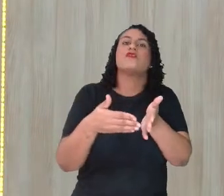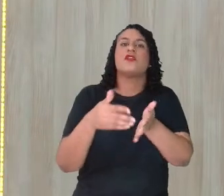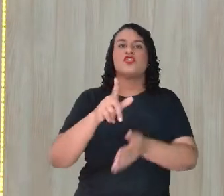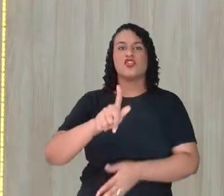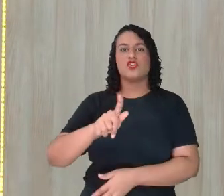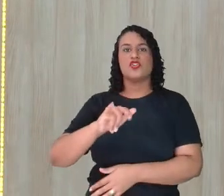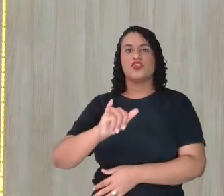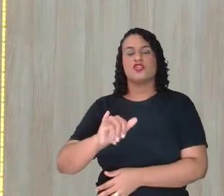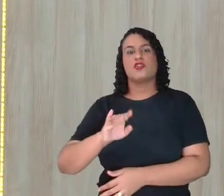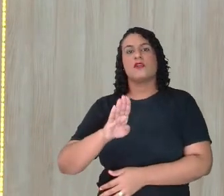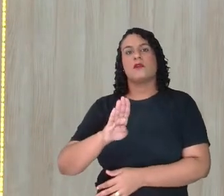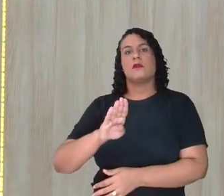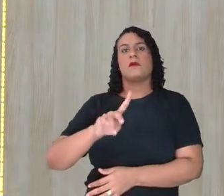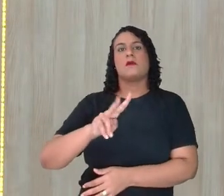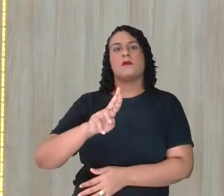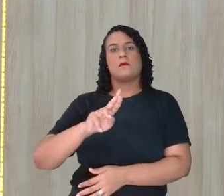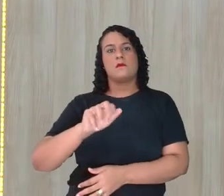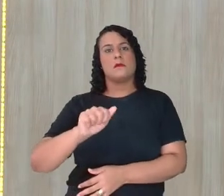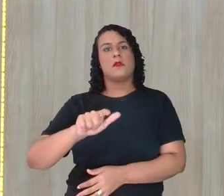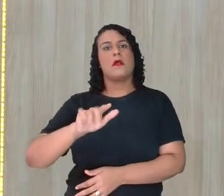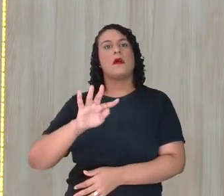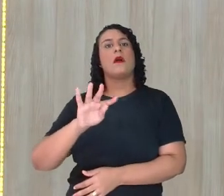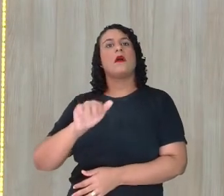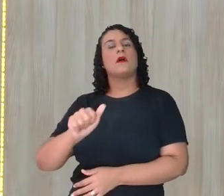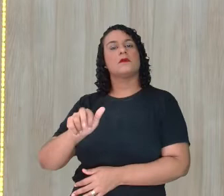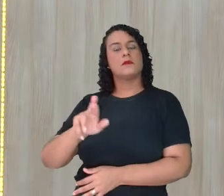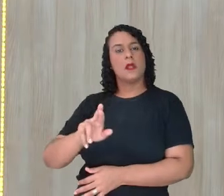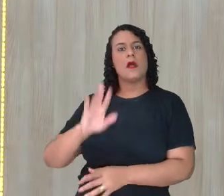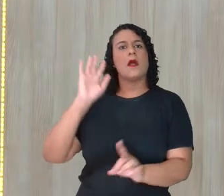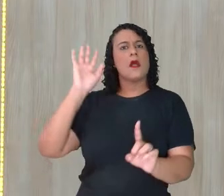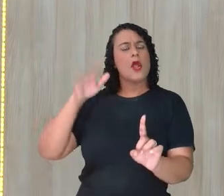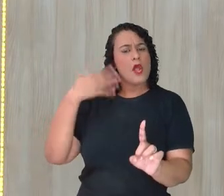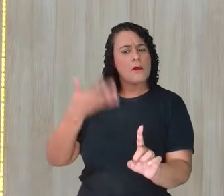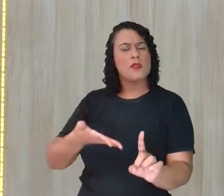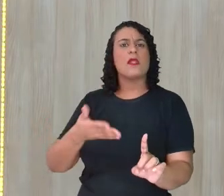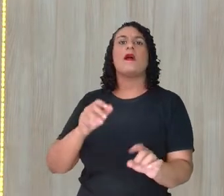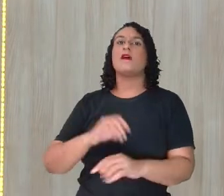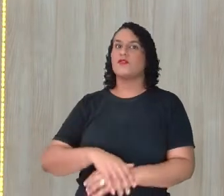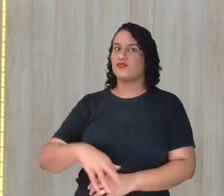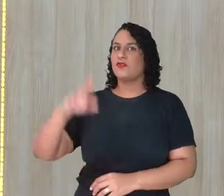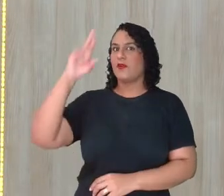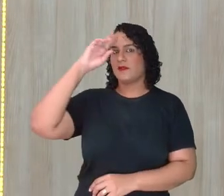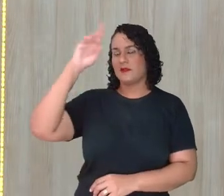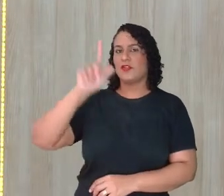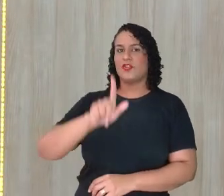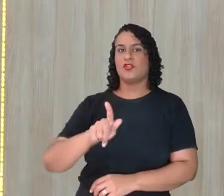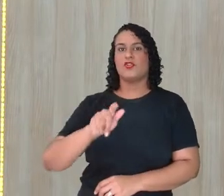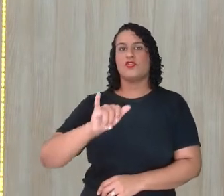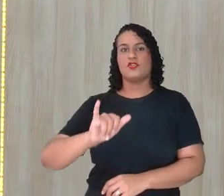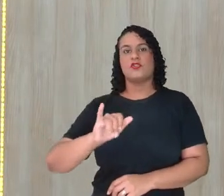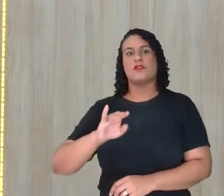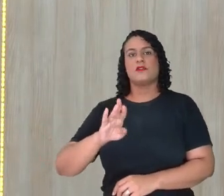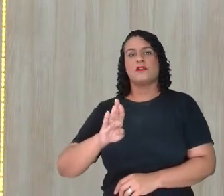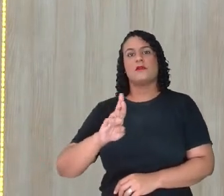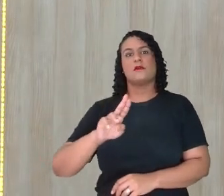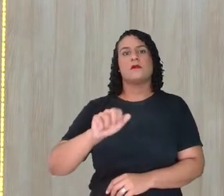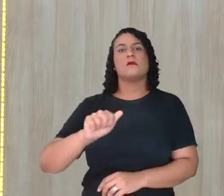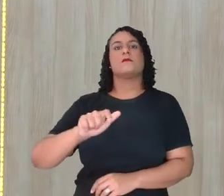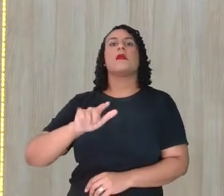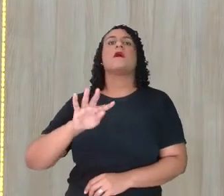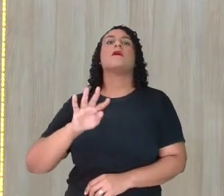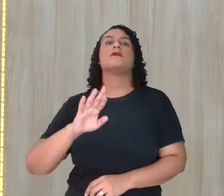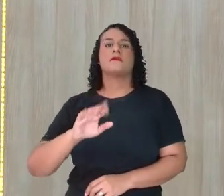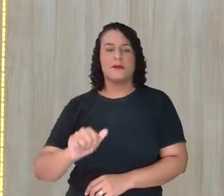se você não sabe, recebe esse nome em homenagem a esse chefe, né? Gibraltar, do árabe Jabal